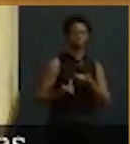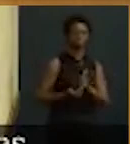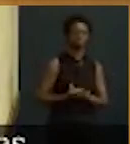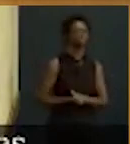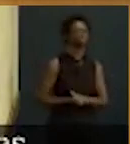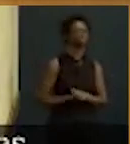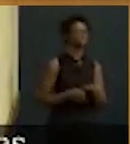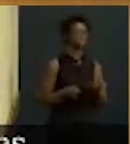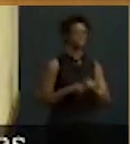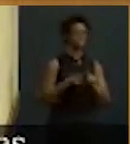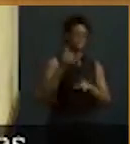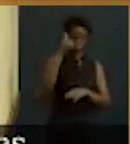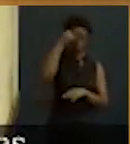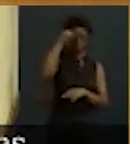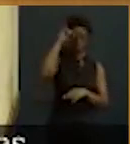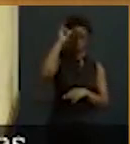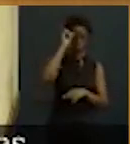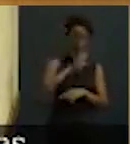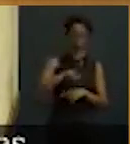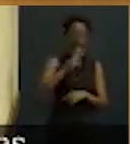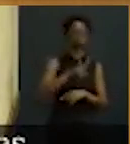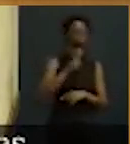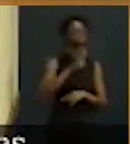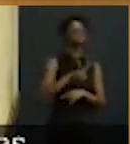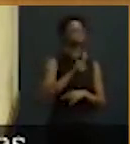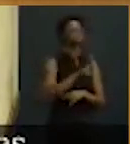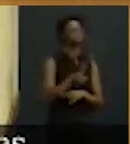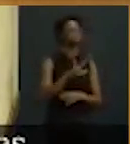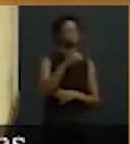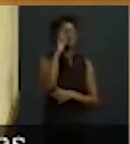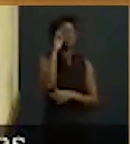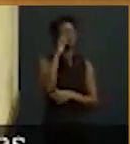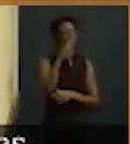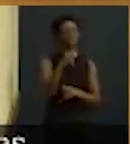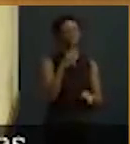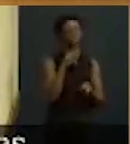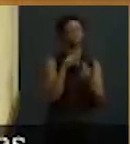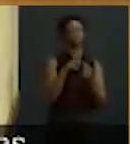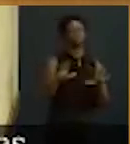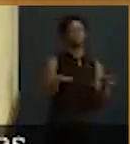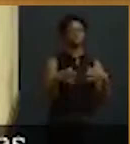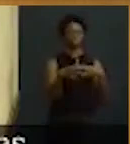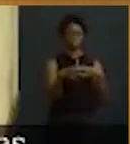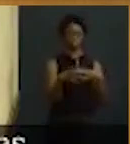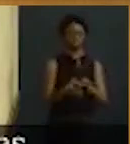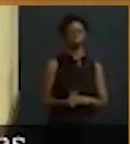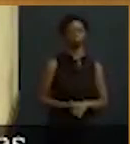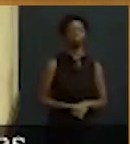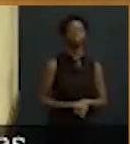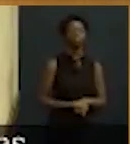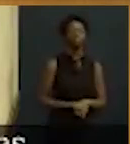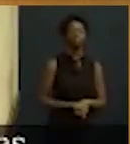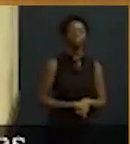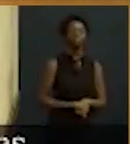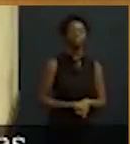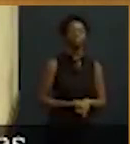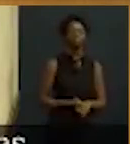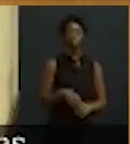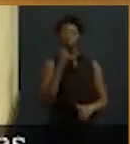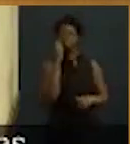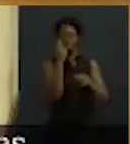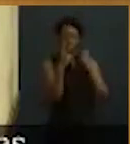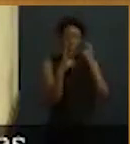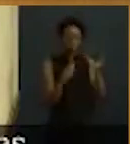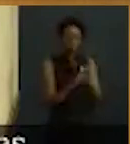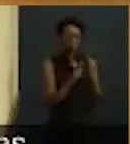de suas atribuições em desacordo com os interesses da coletividade. Basta um passeio pelas páginas